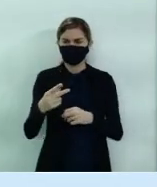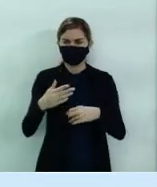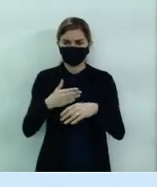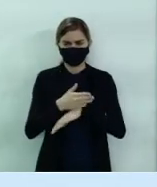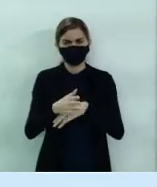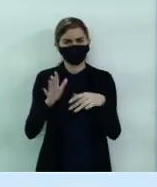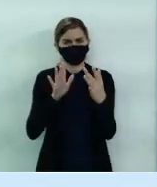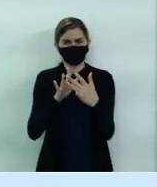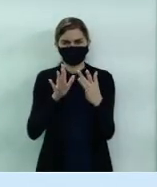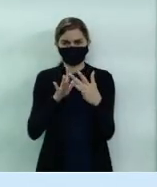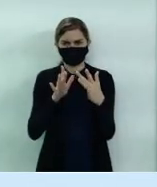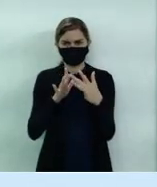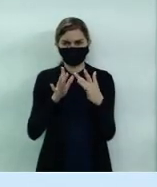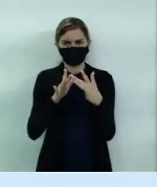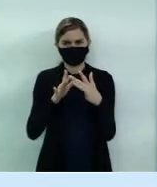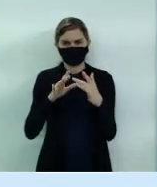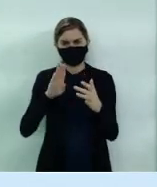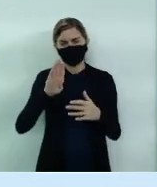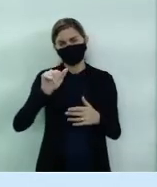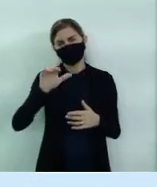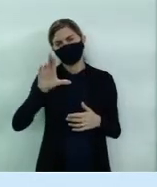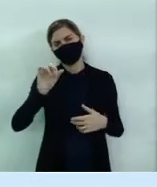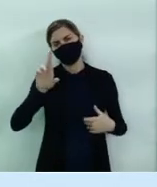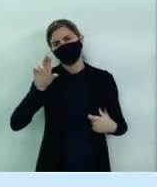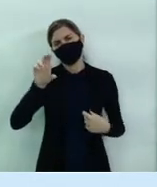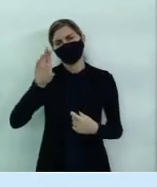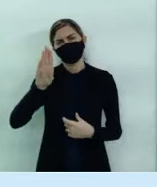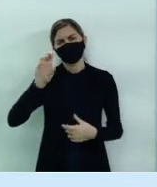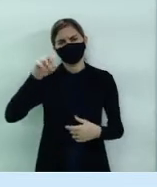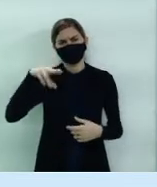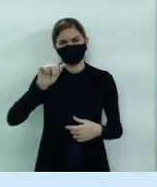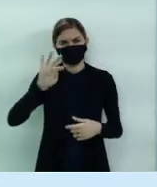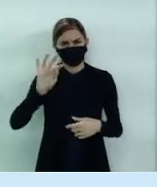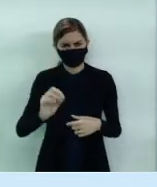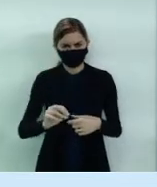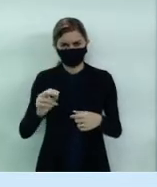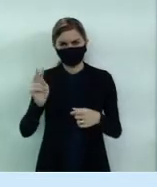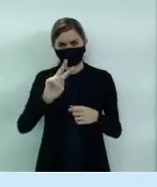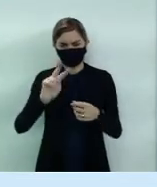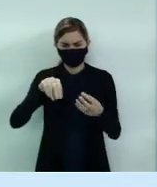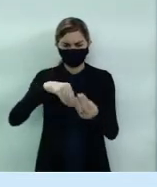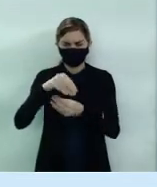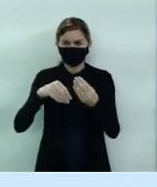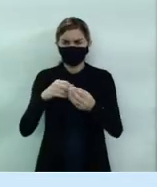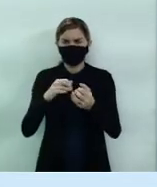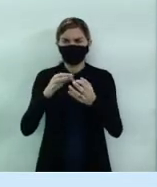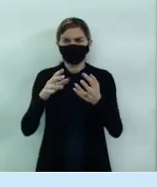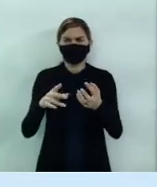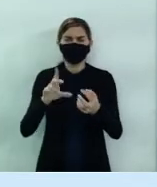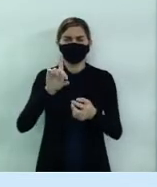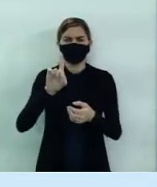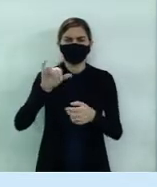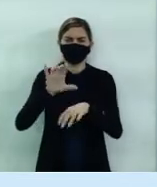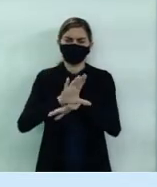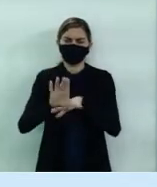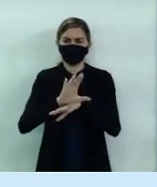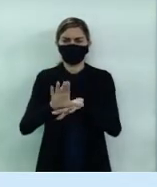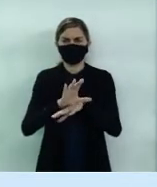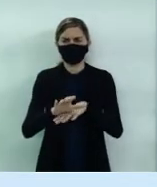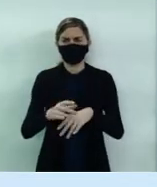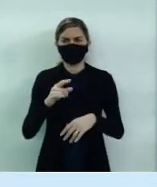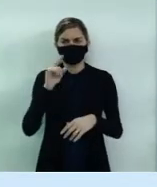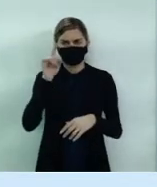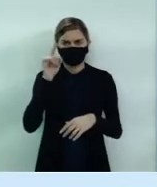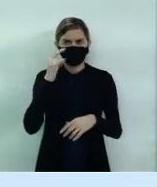em contato, no caso do bicarbonato de sódio com o vinagre, vai liberar ali o dióxido de carbono. Então